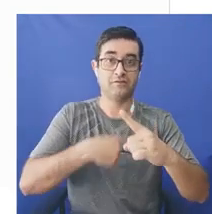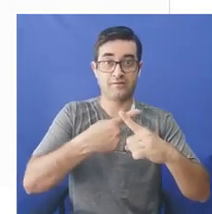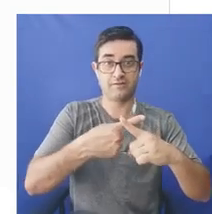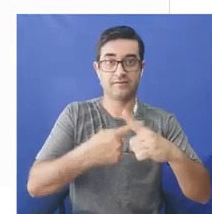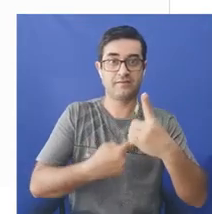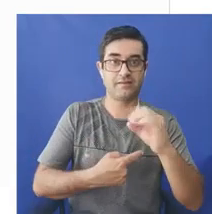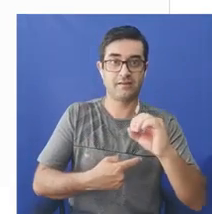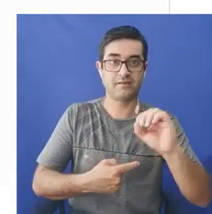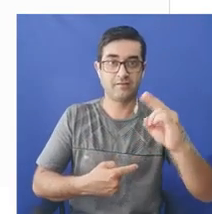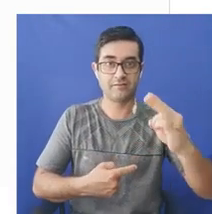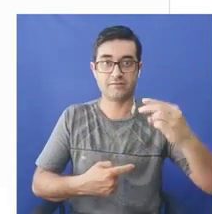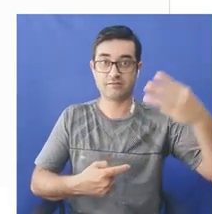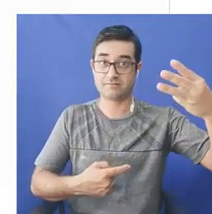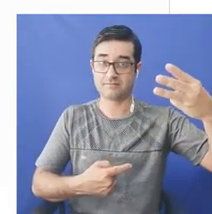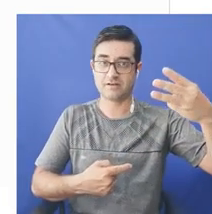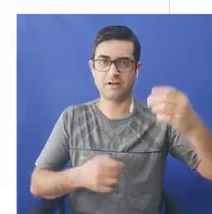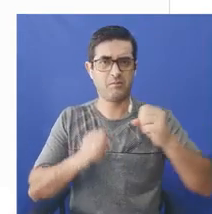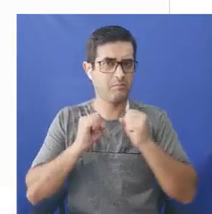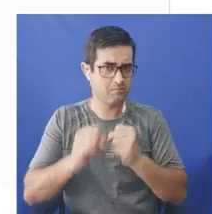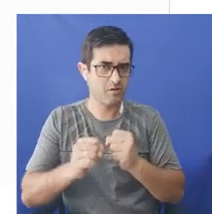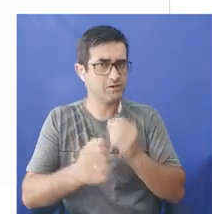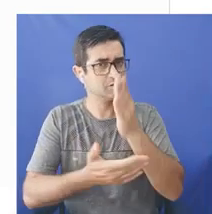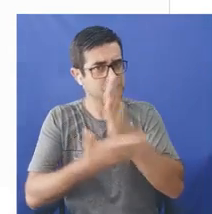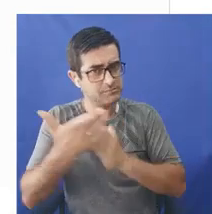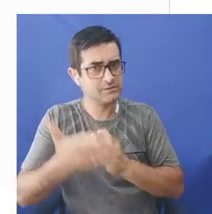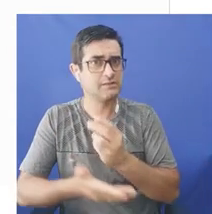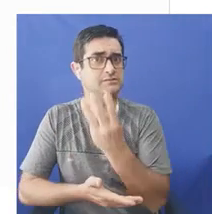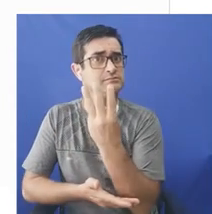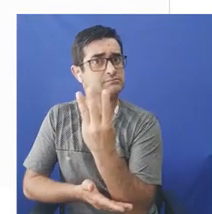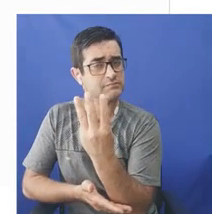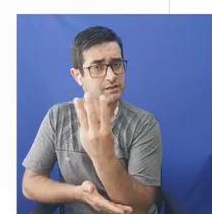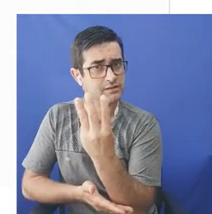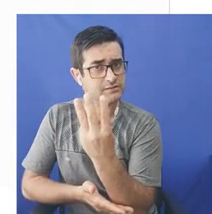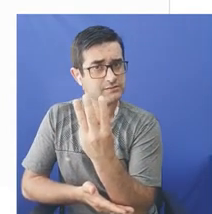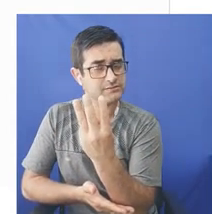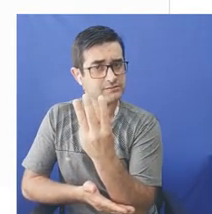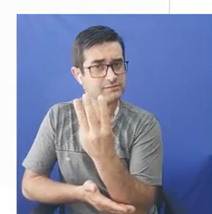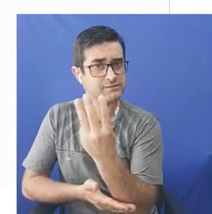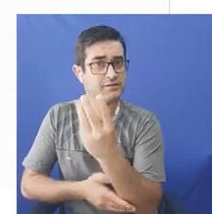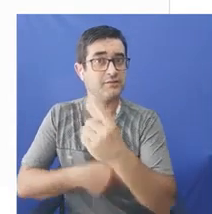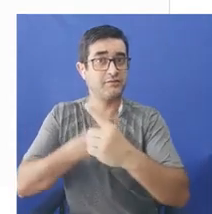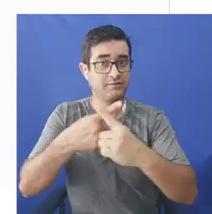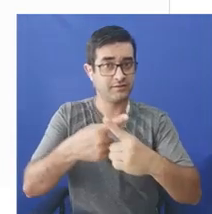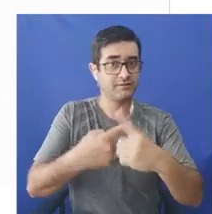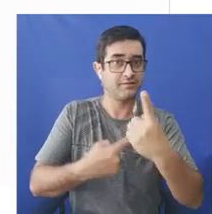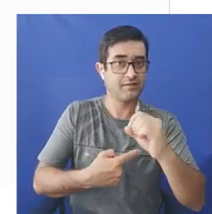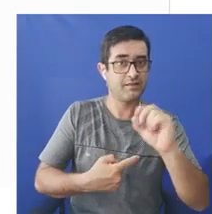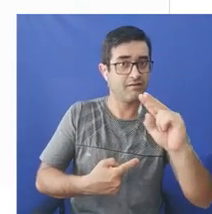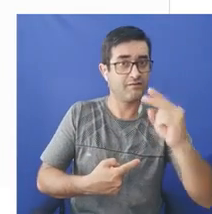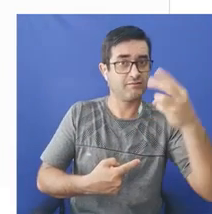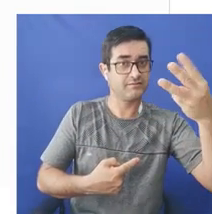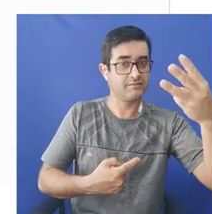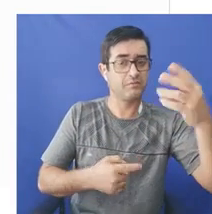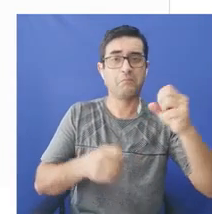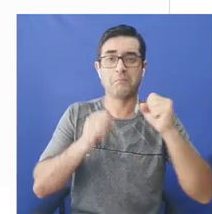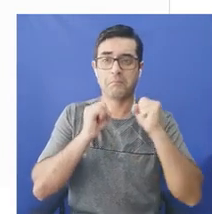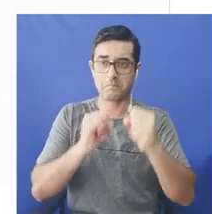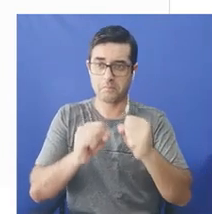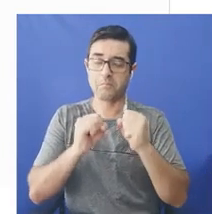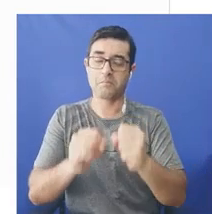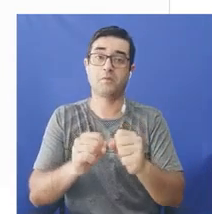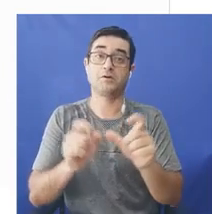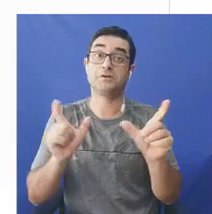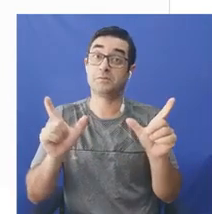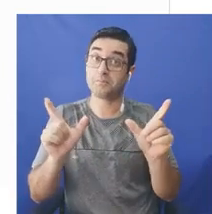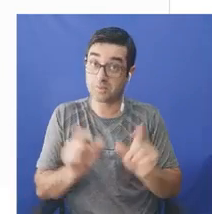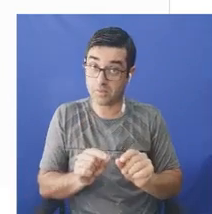ter 3,011 vezes 10 na 23, ou seja, seria a metade do número de átomos presentes. Eu posso